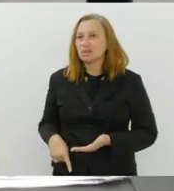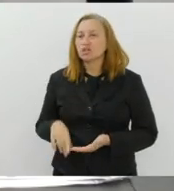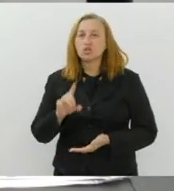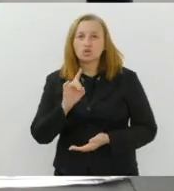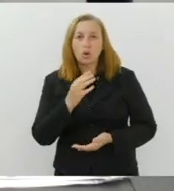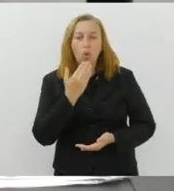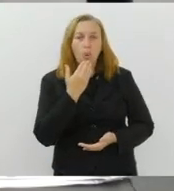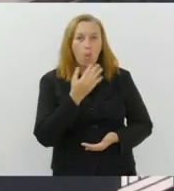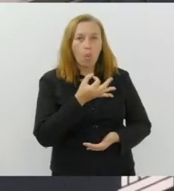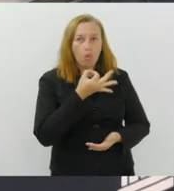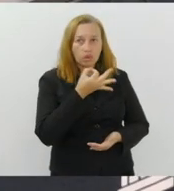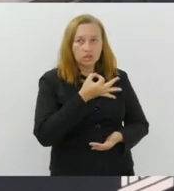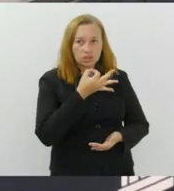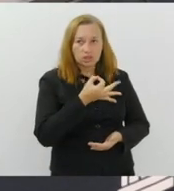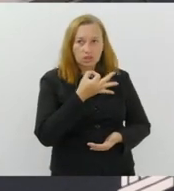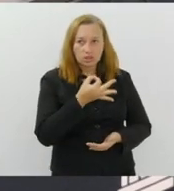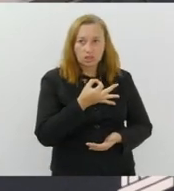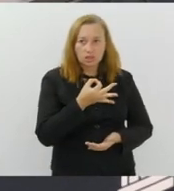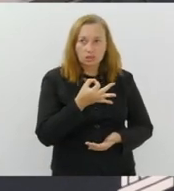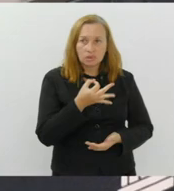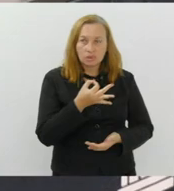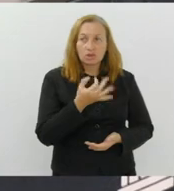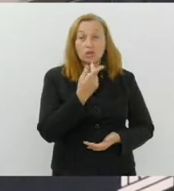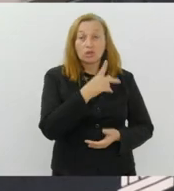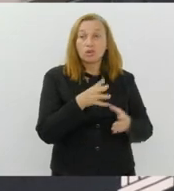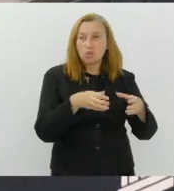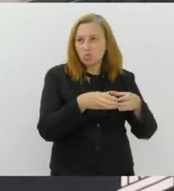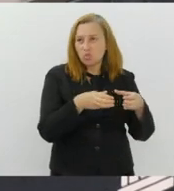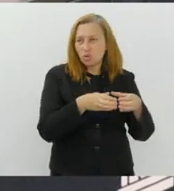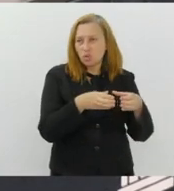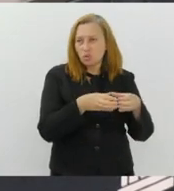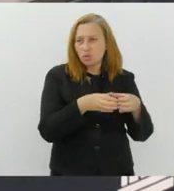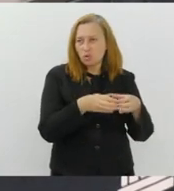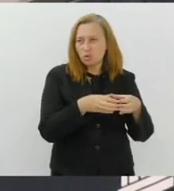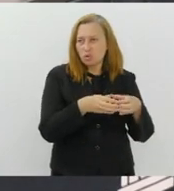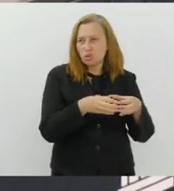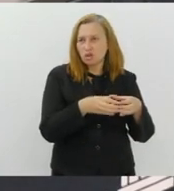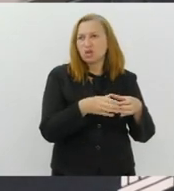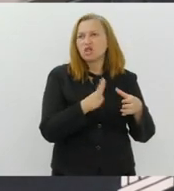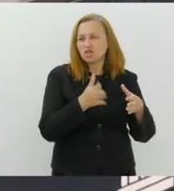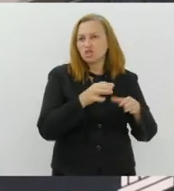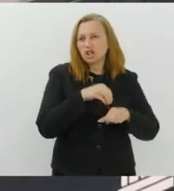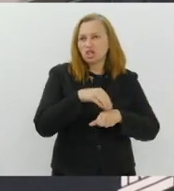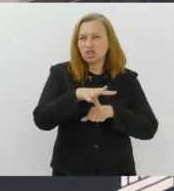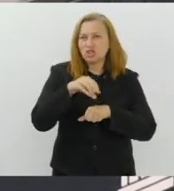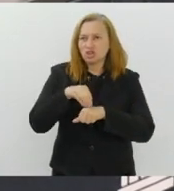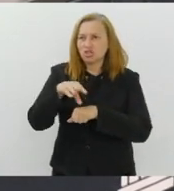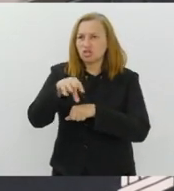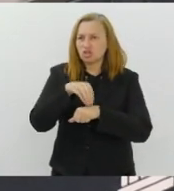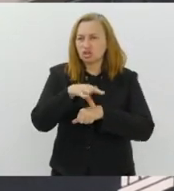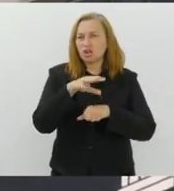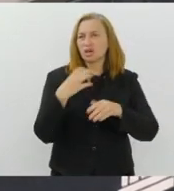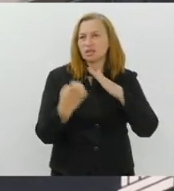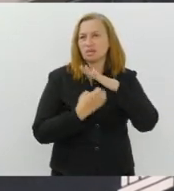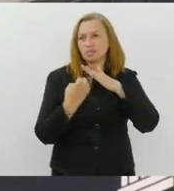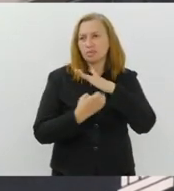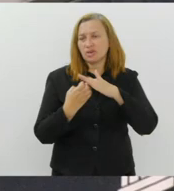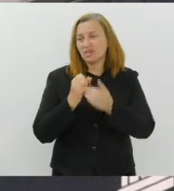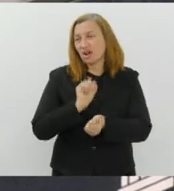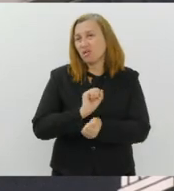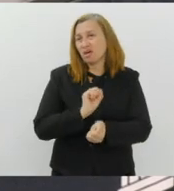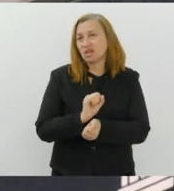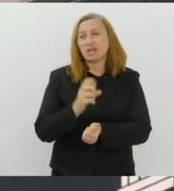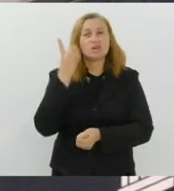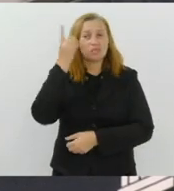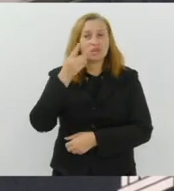Eu sugiro que a sua equipe mesmo indique as empresas, e se a gente for esperar o deputado